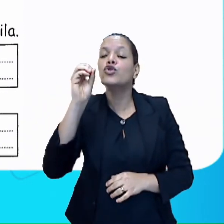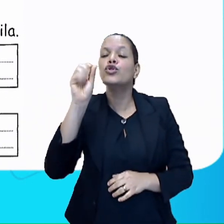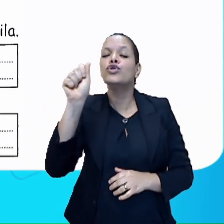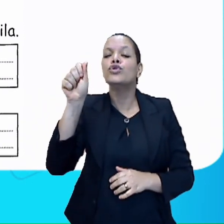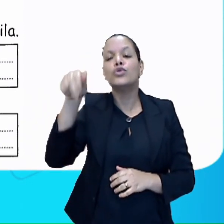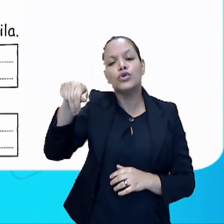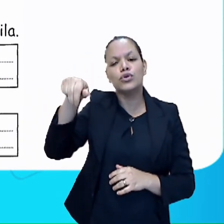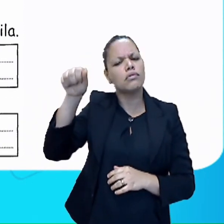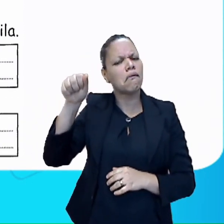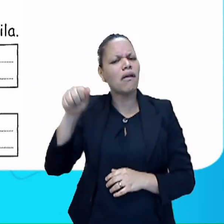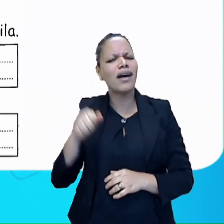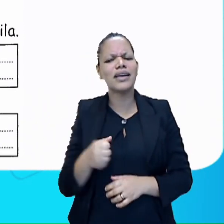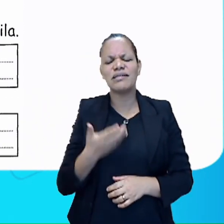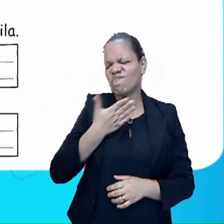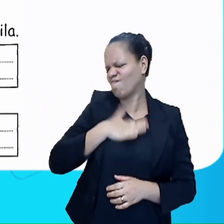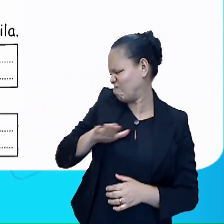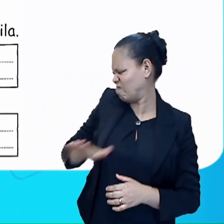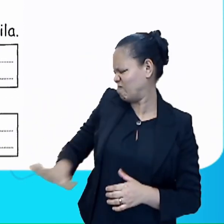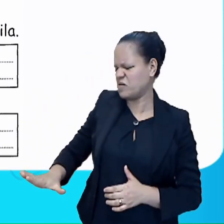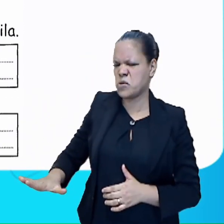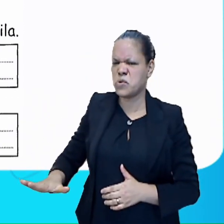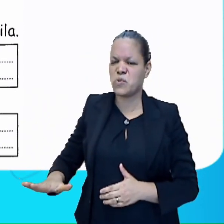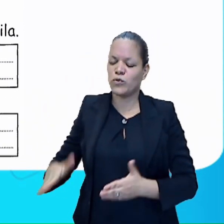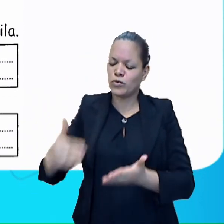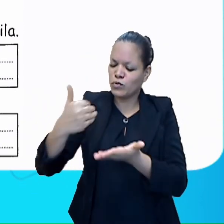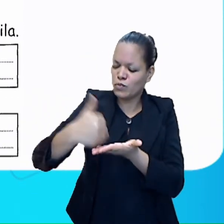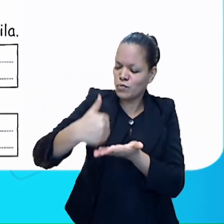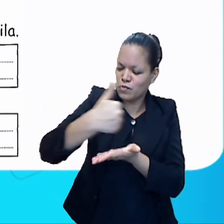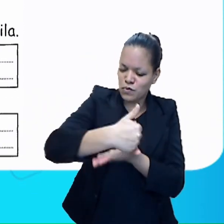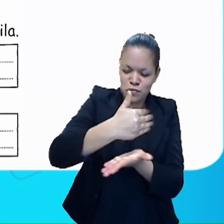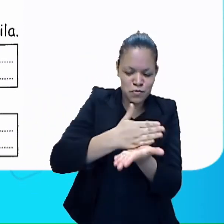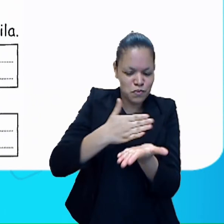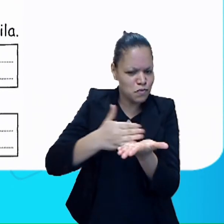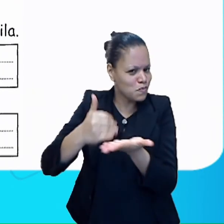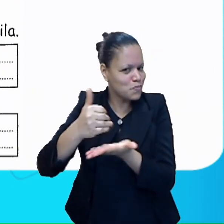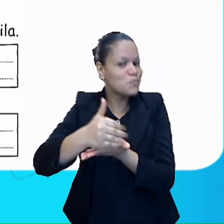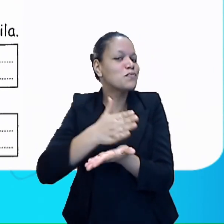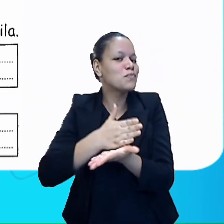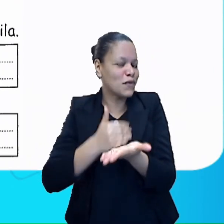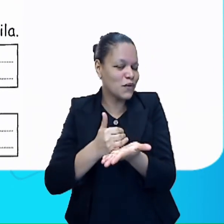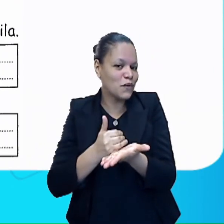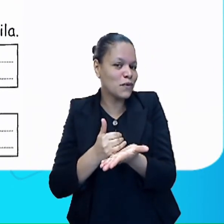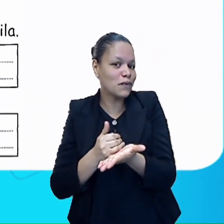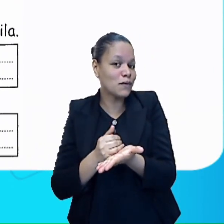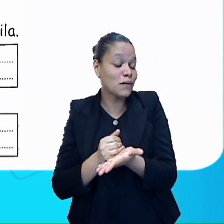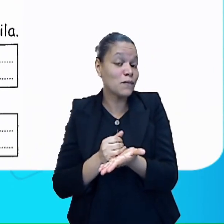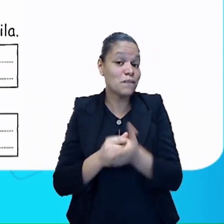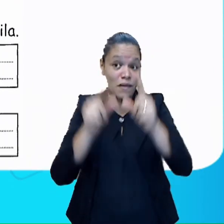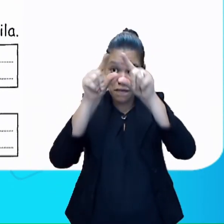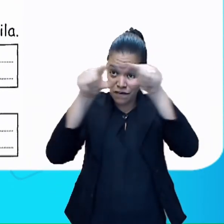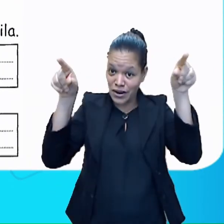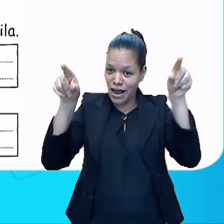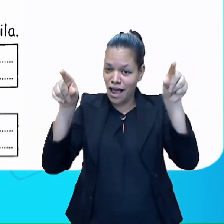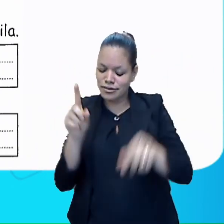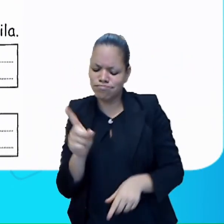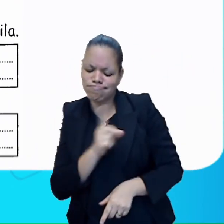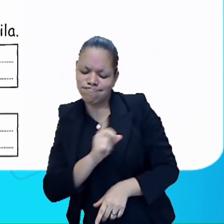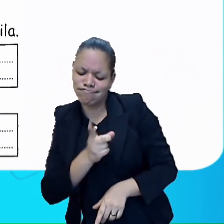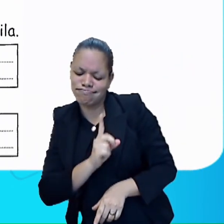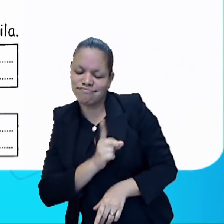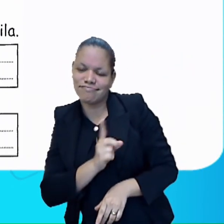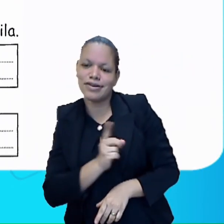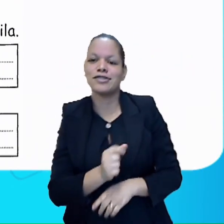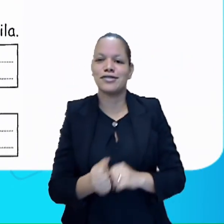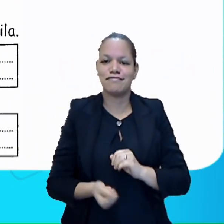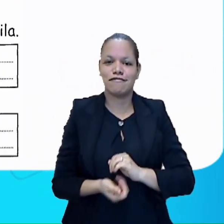gostou do bolo. A presença do não, então ela é negativa. Já